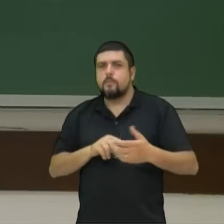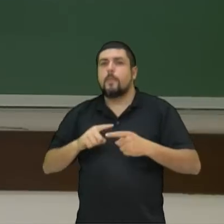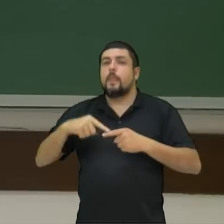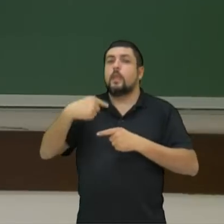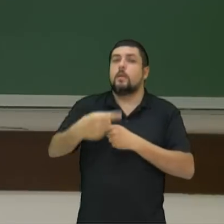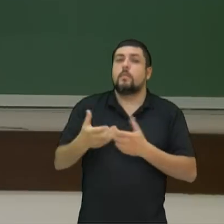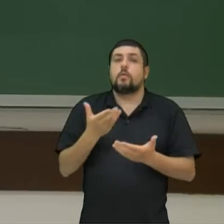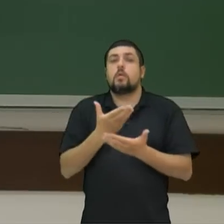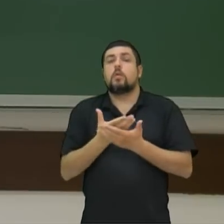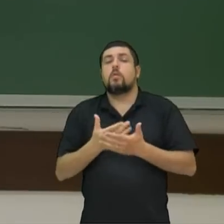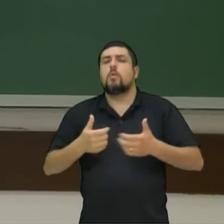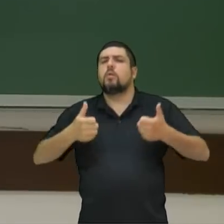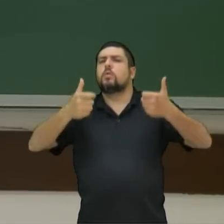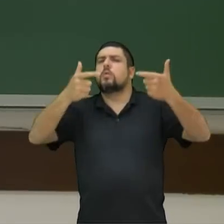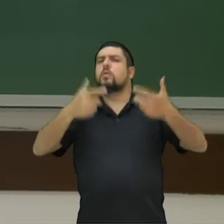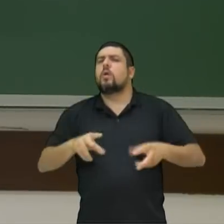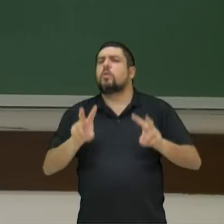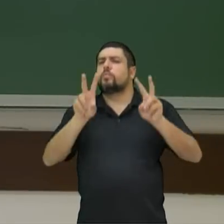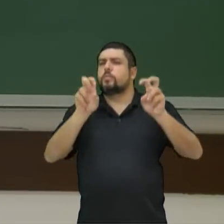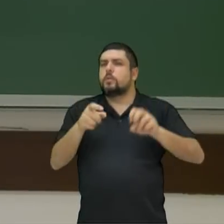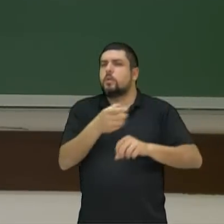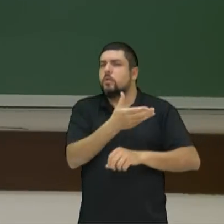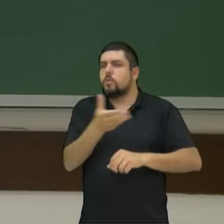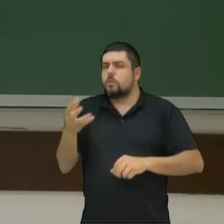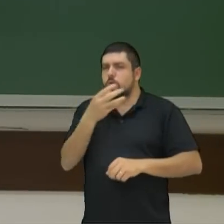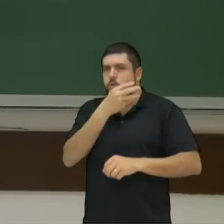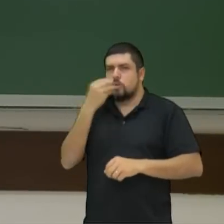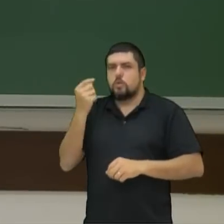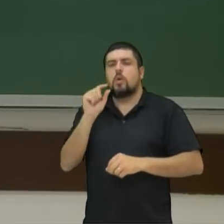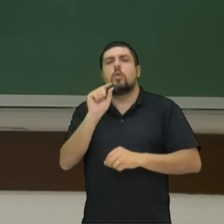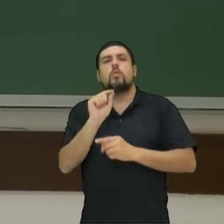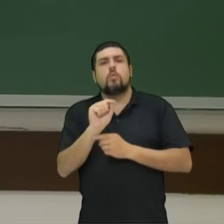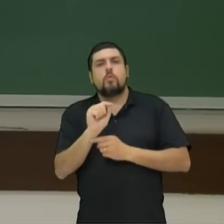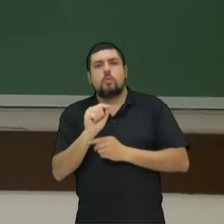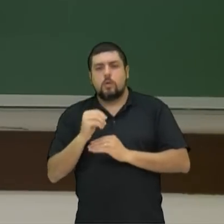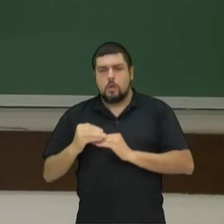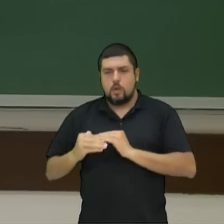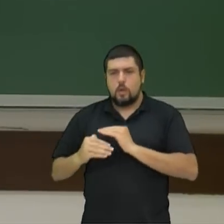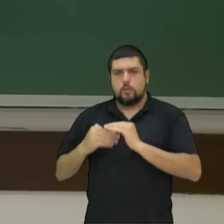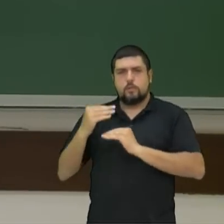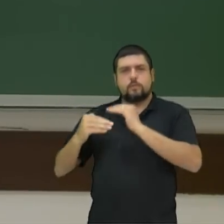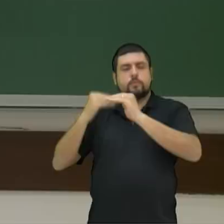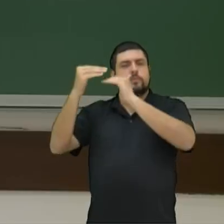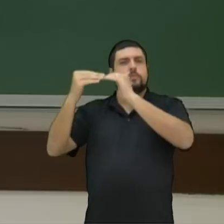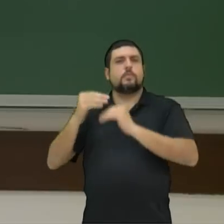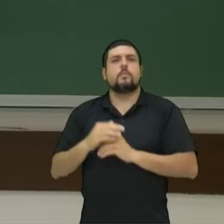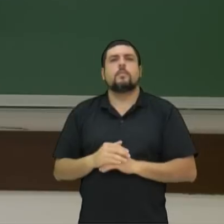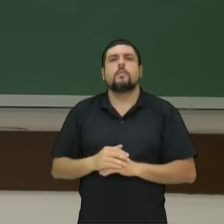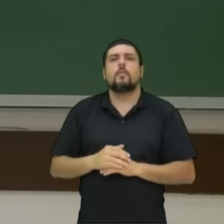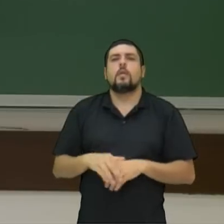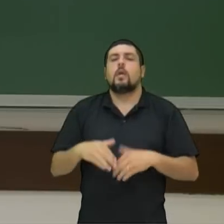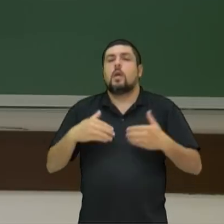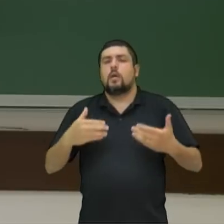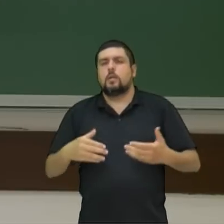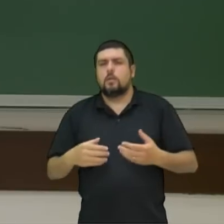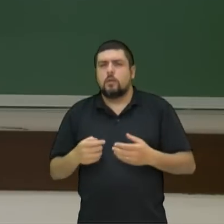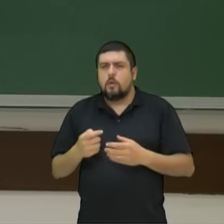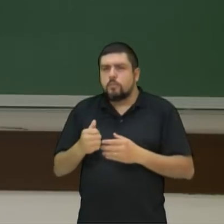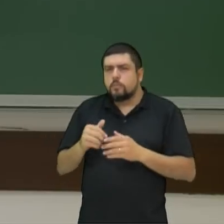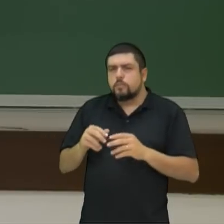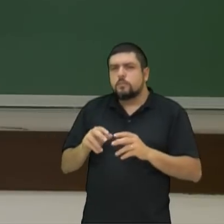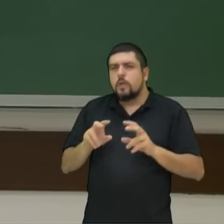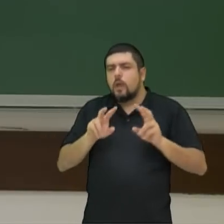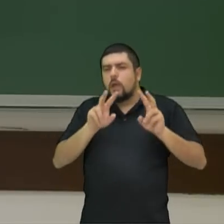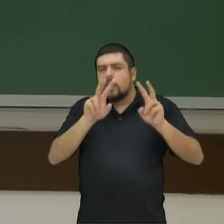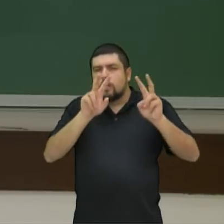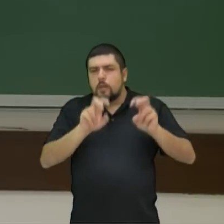vai começar a entrar num tema que vocês vão gostar bastante, que é o tema de evolução. Então, a gente vai aos poucos se despedindo desse tema de